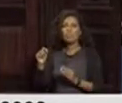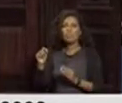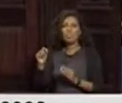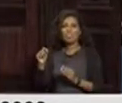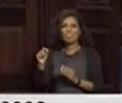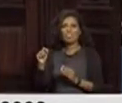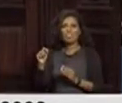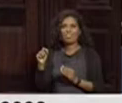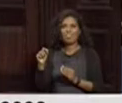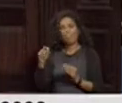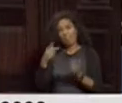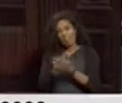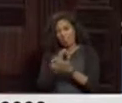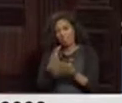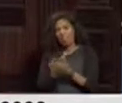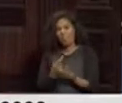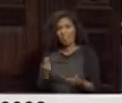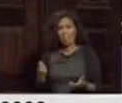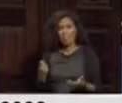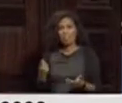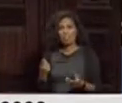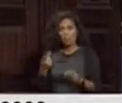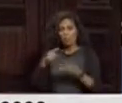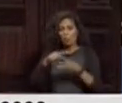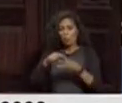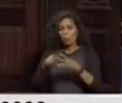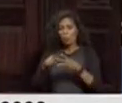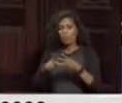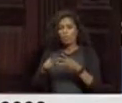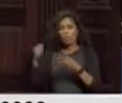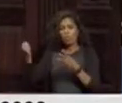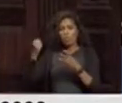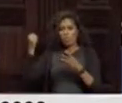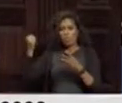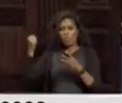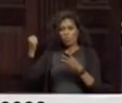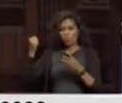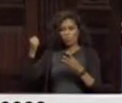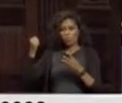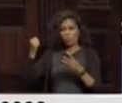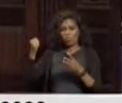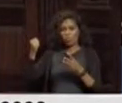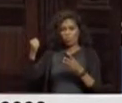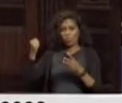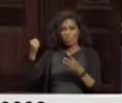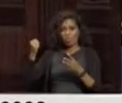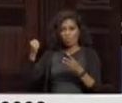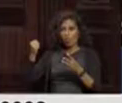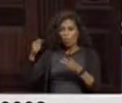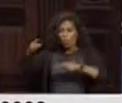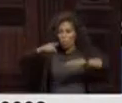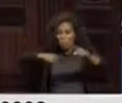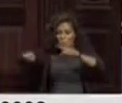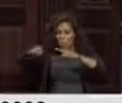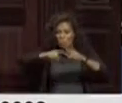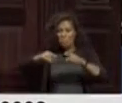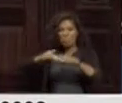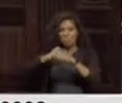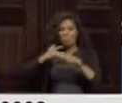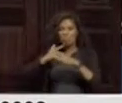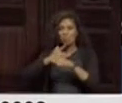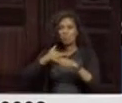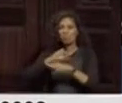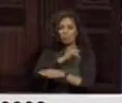poderes da República, um poder legislativo. Então, quando a gente diz que quer que isso dê